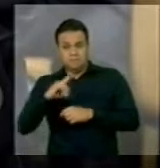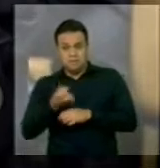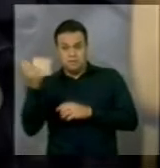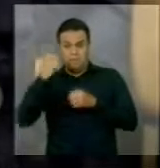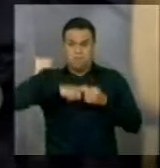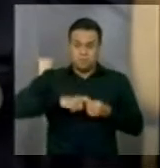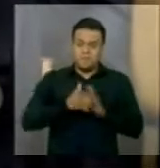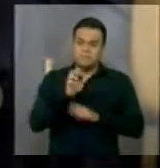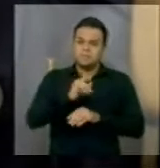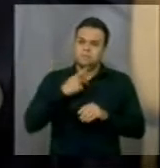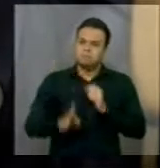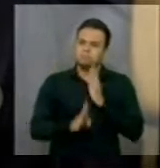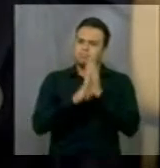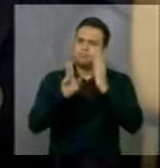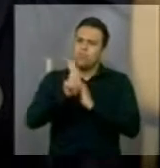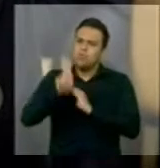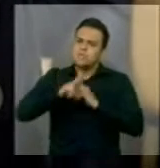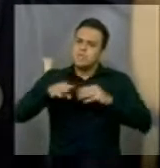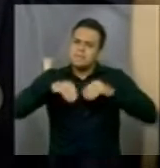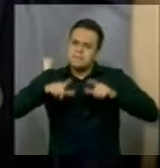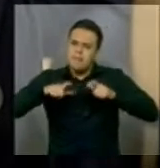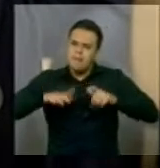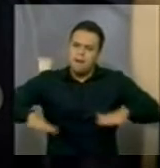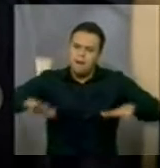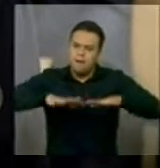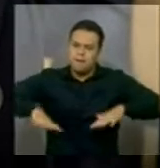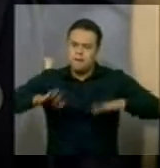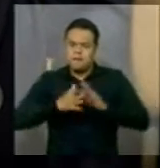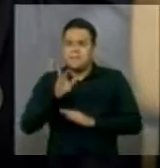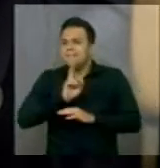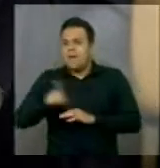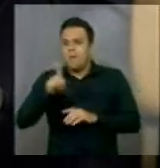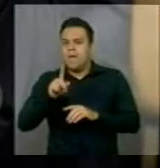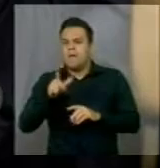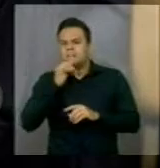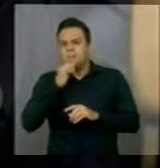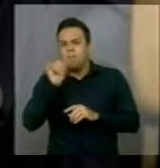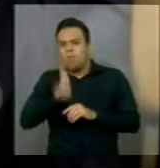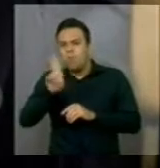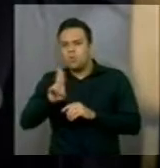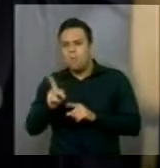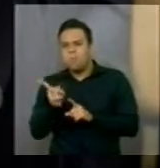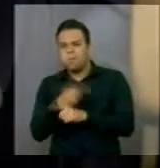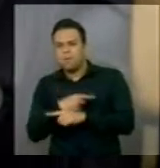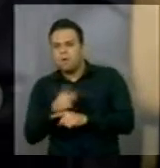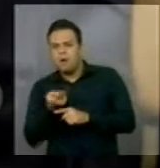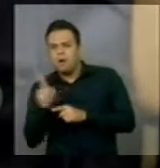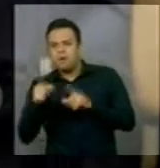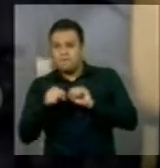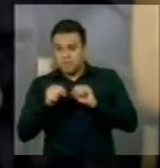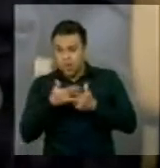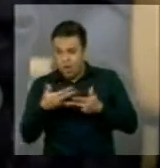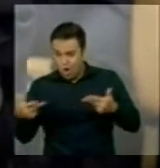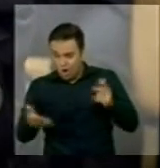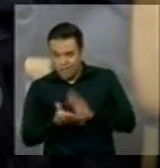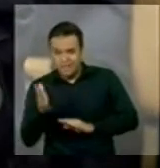está havendo a utilização da terra para fins outros, que não esses especificados pelo legislador e